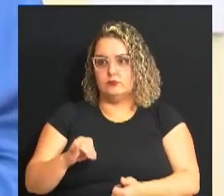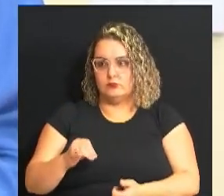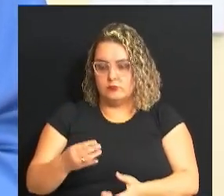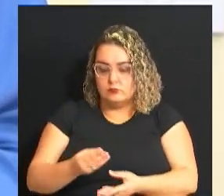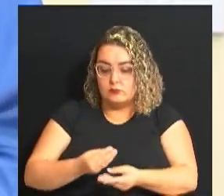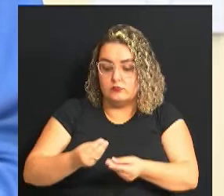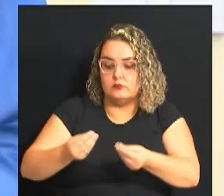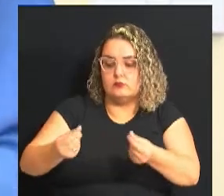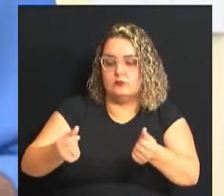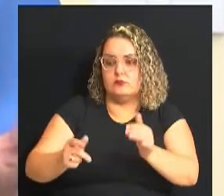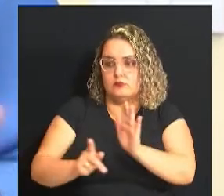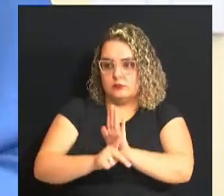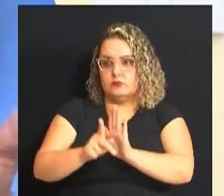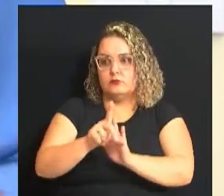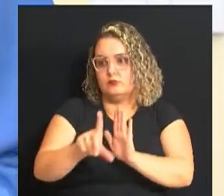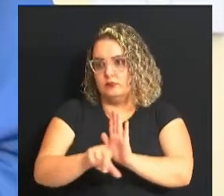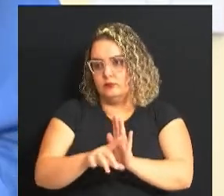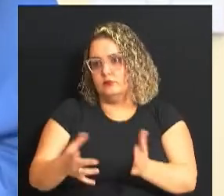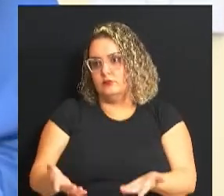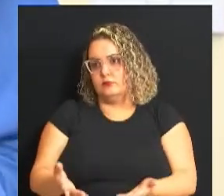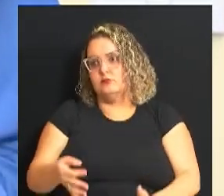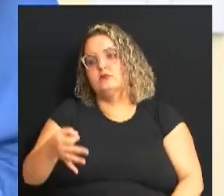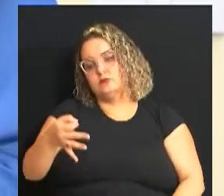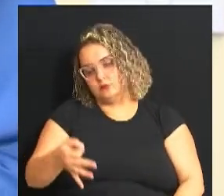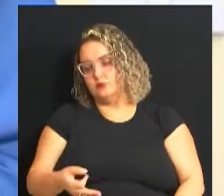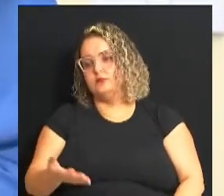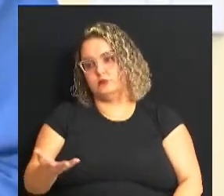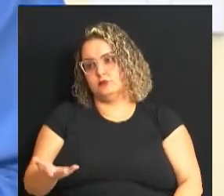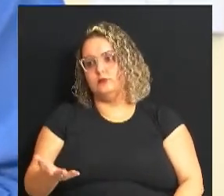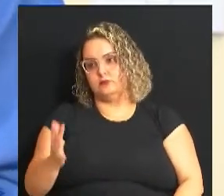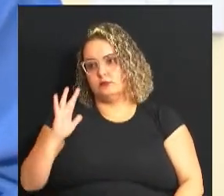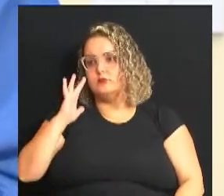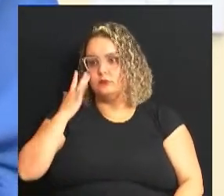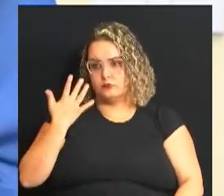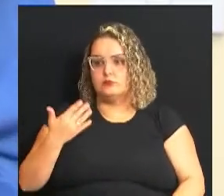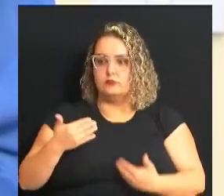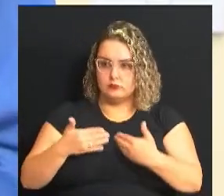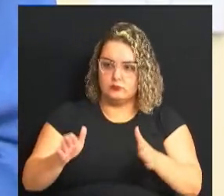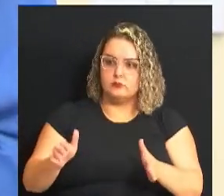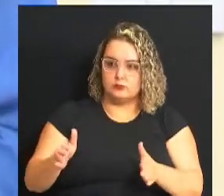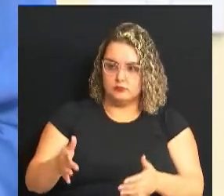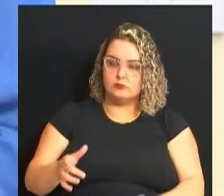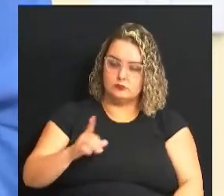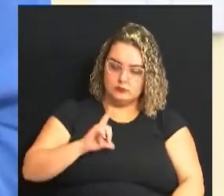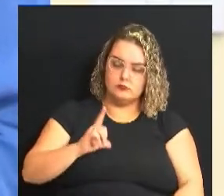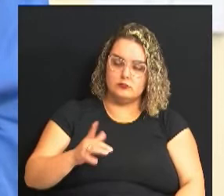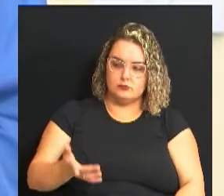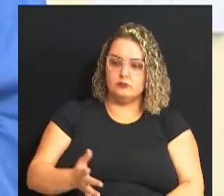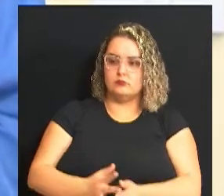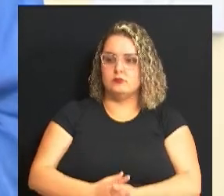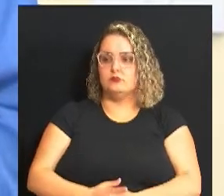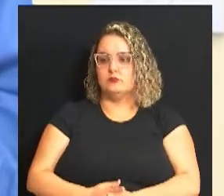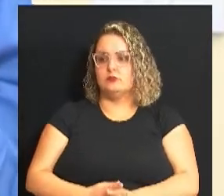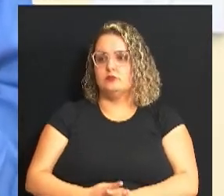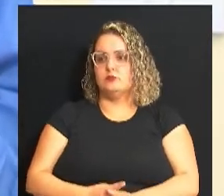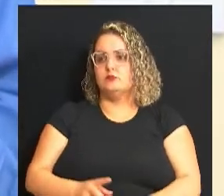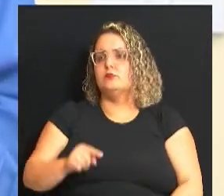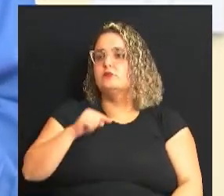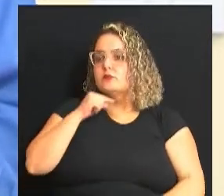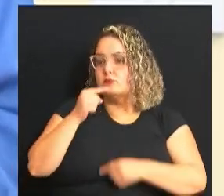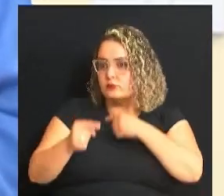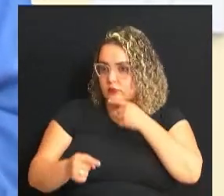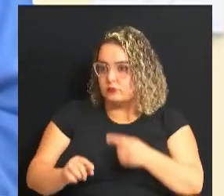o projeto e a lei, certamente, eu acho que há abertura para isso. uma dúvida que aconteceu